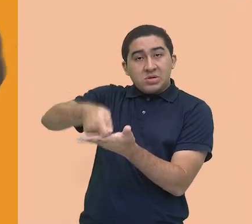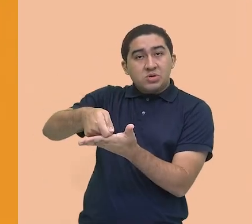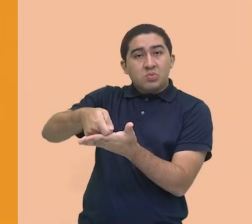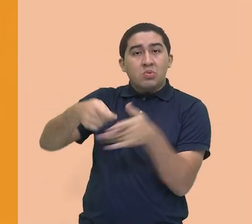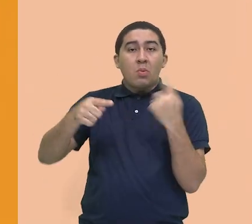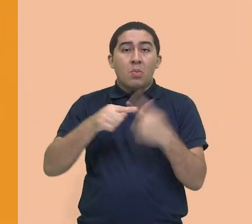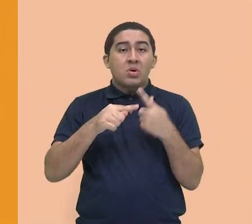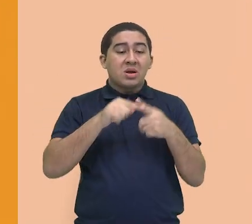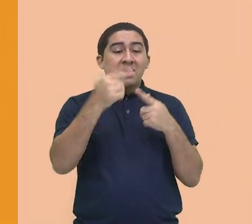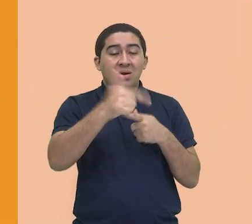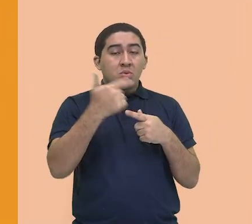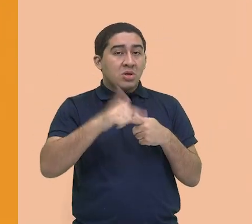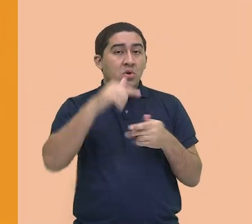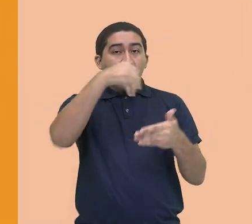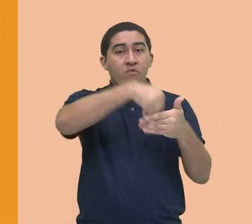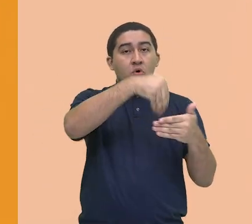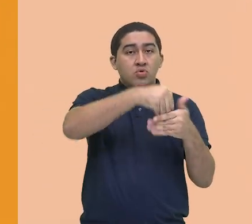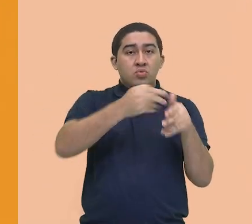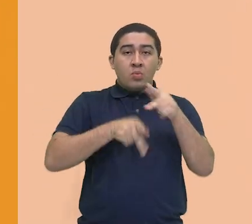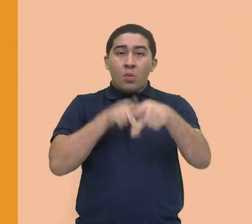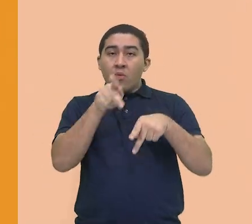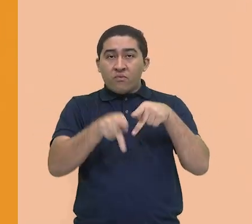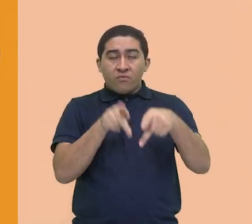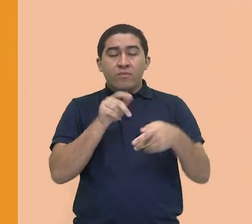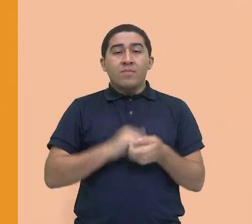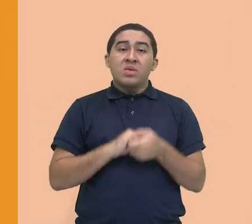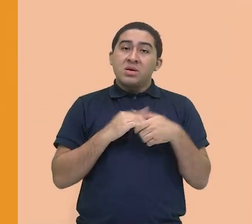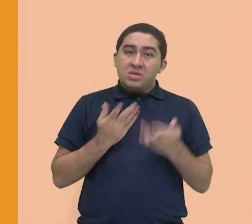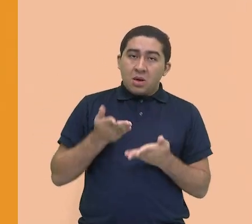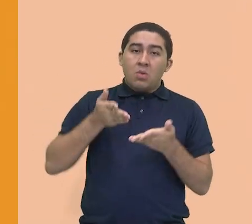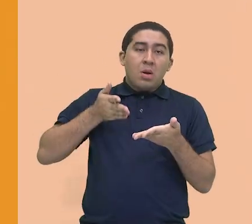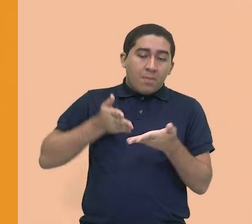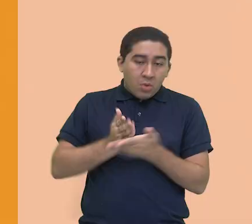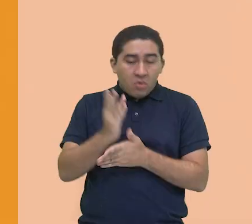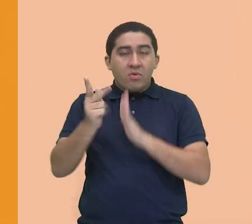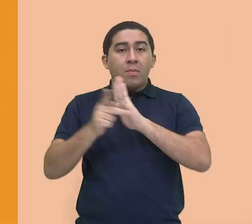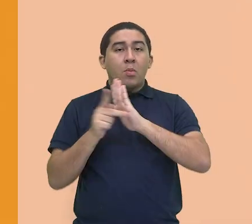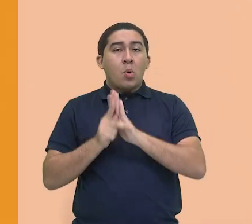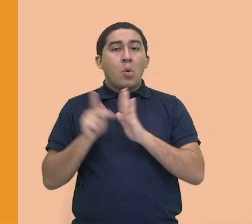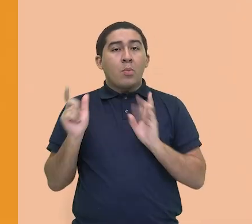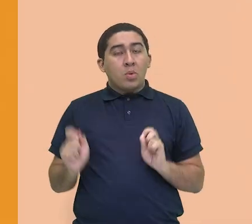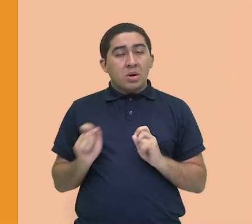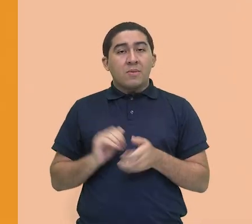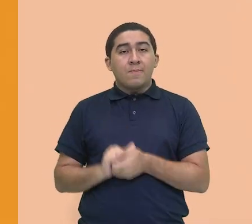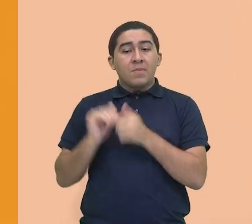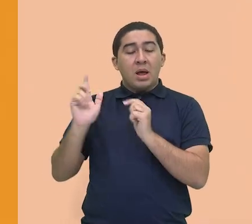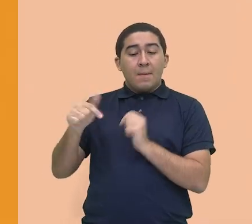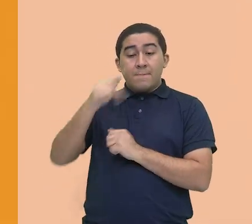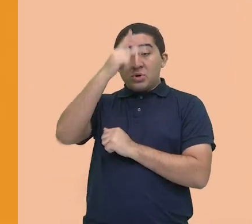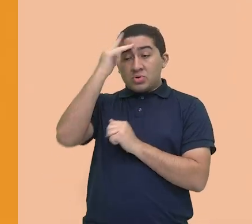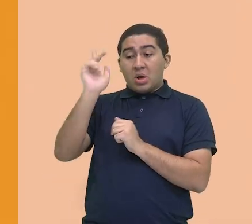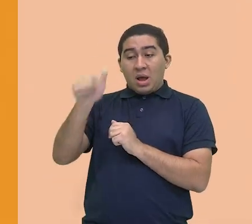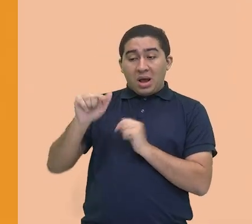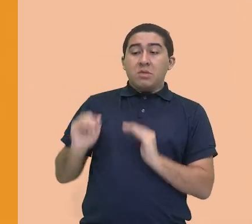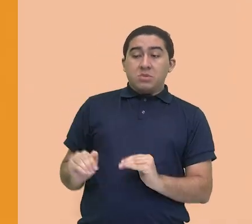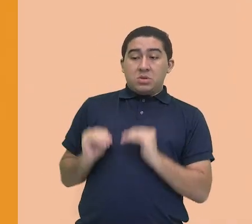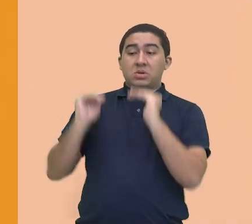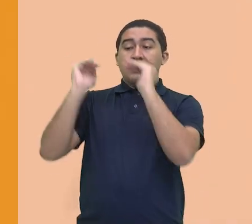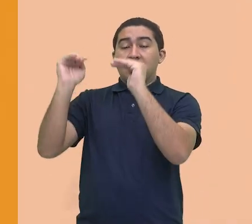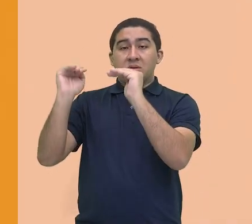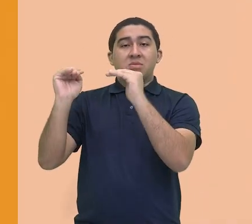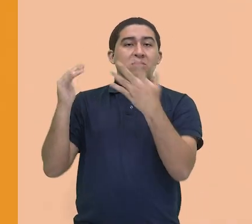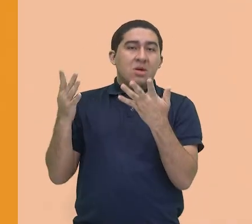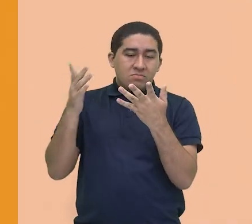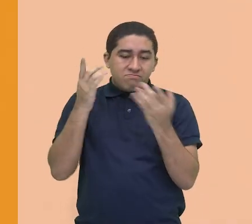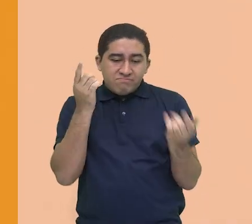não tem a soberania popular. Então, a legitimidade do poder, ela fica realmente ali, tem alguma coisa